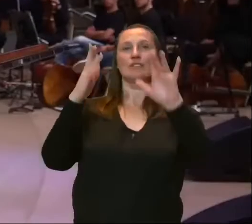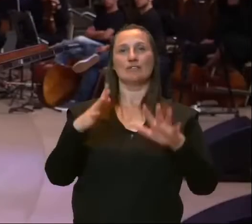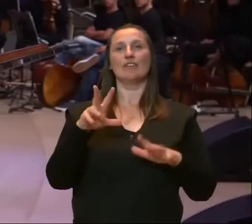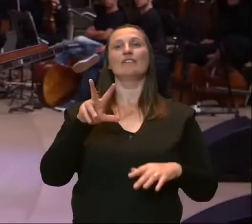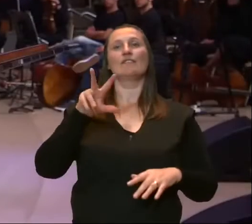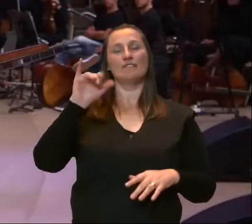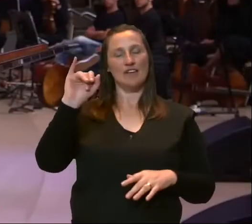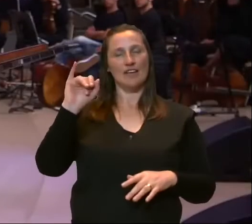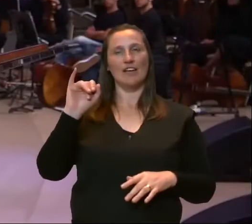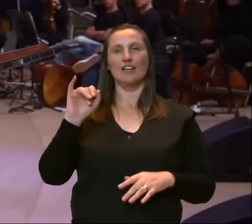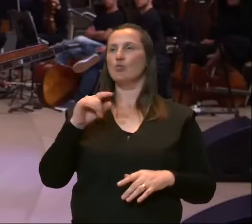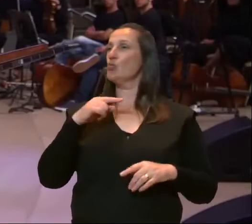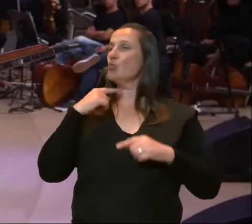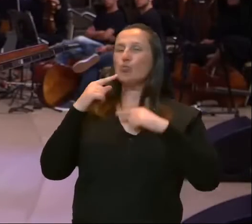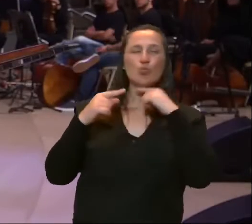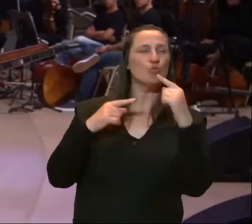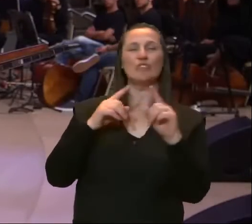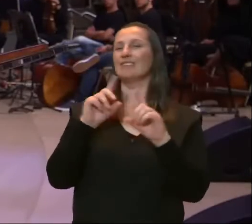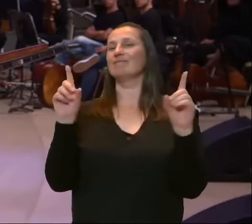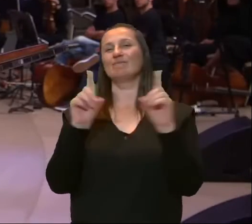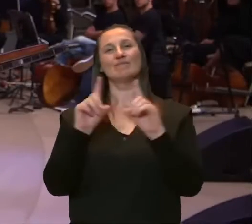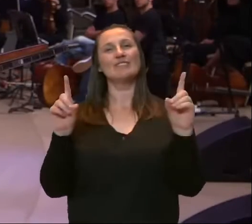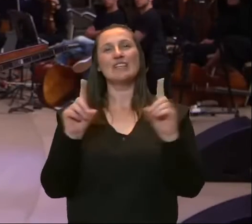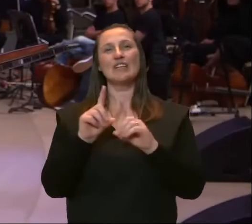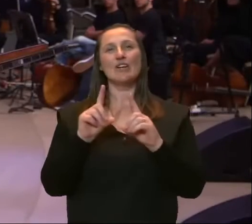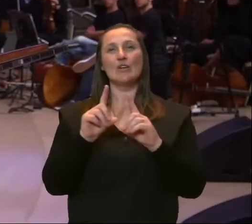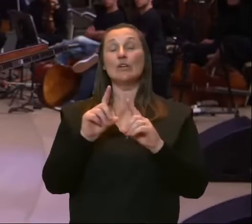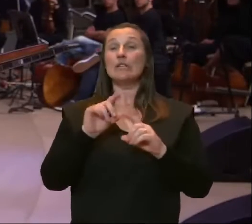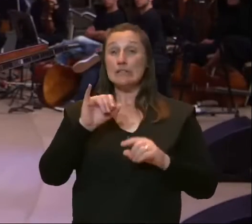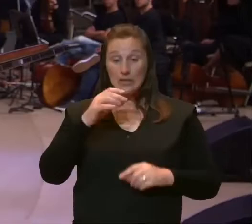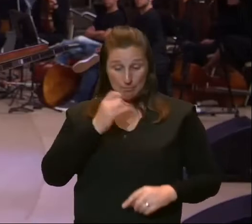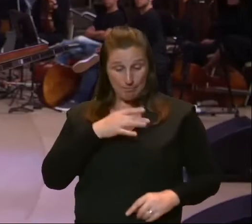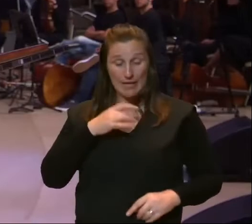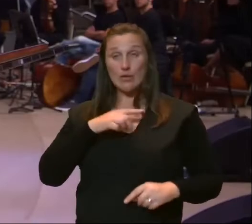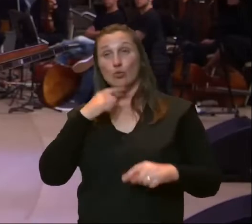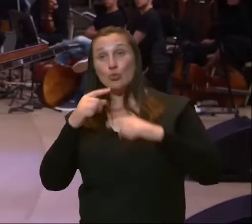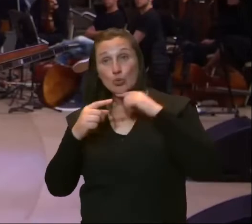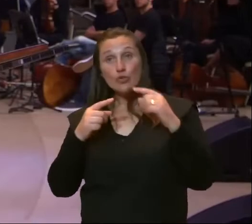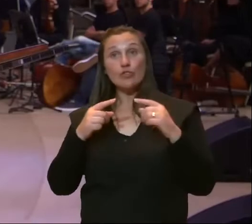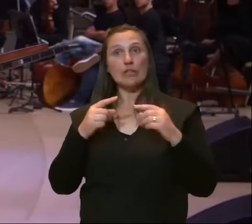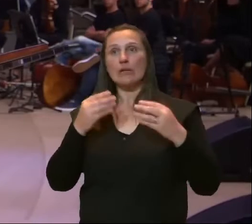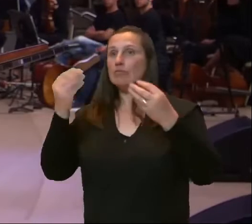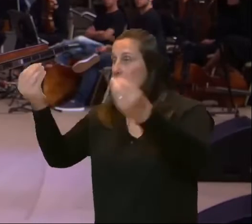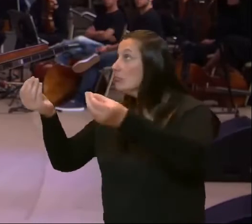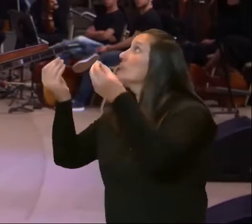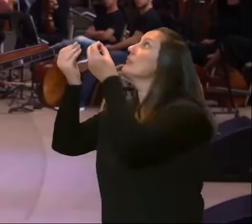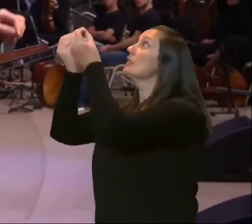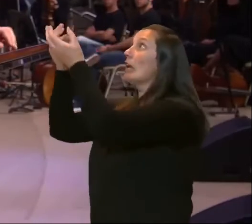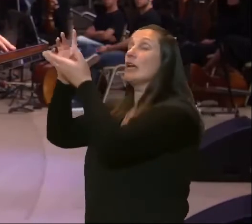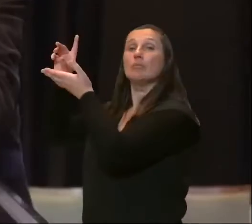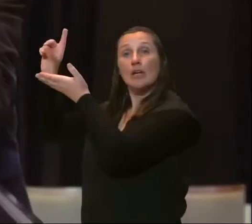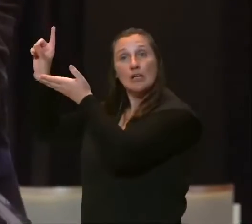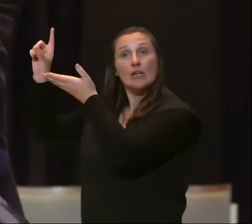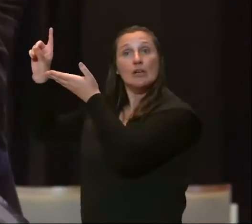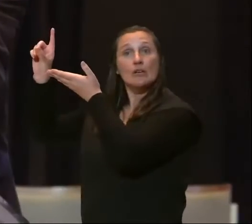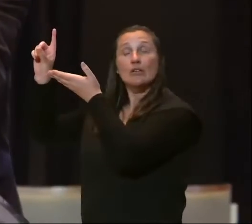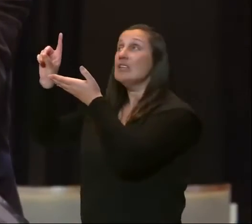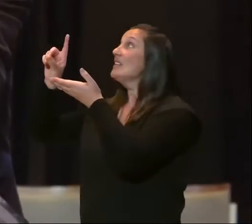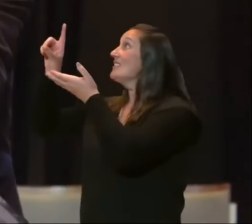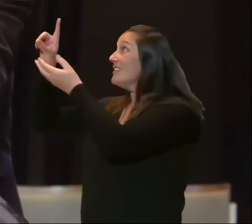dúvida. Se há medo, se há dúvida, lança a pomba, espera, Deus vai te dar convicção em nome de